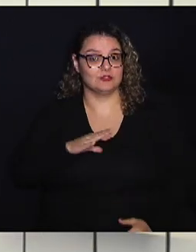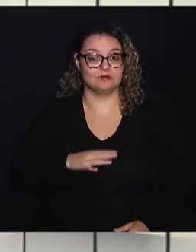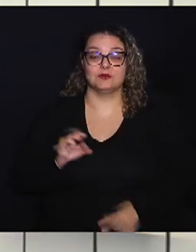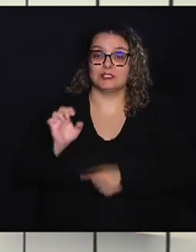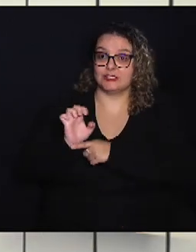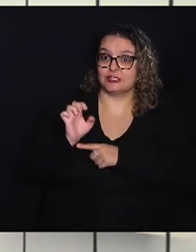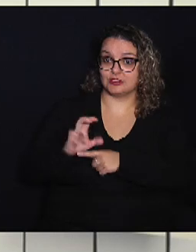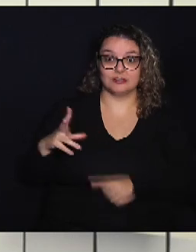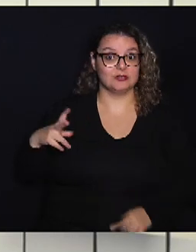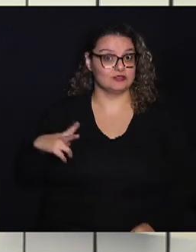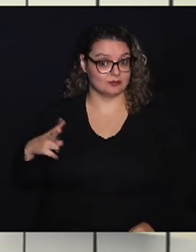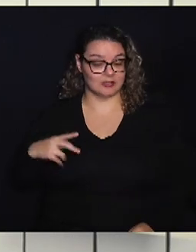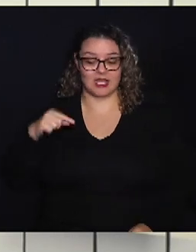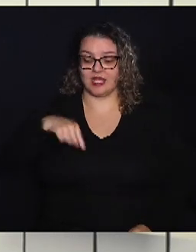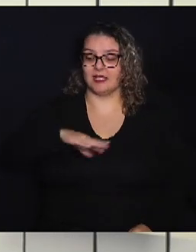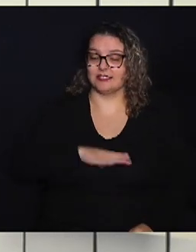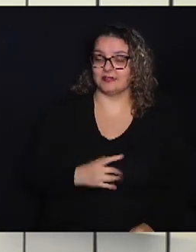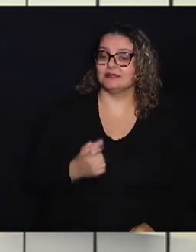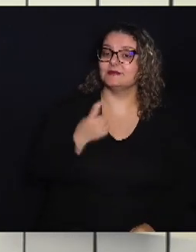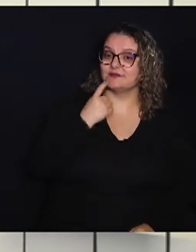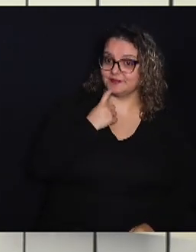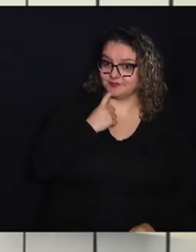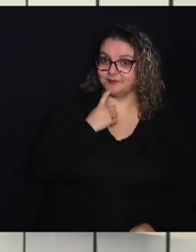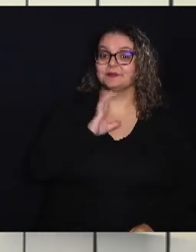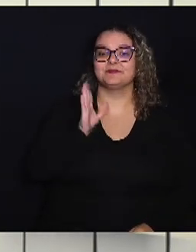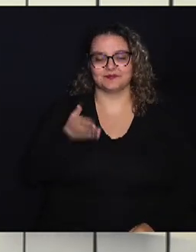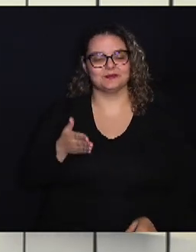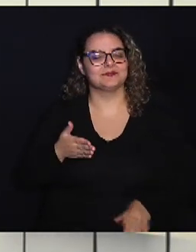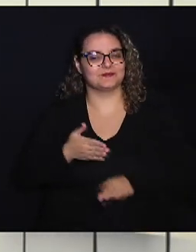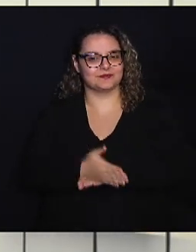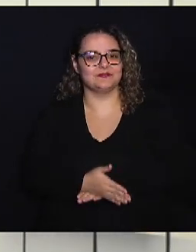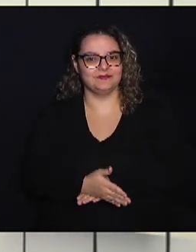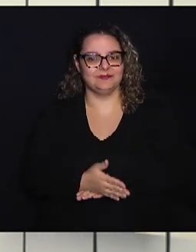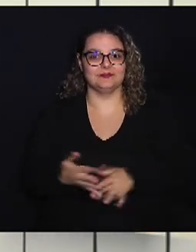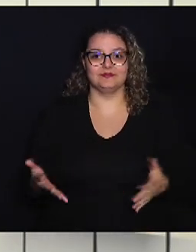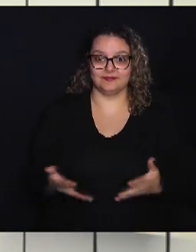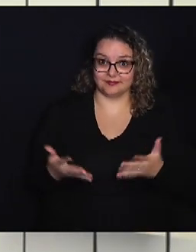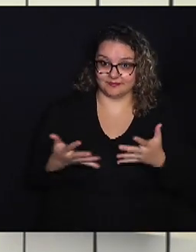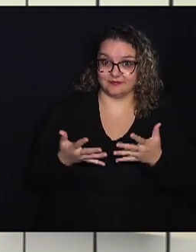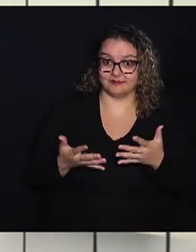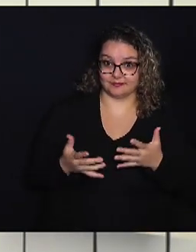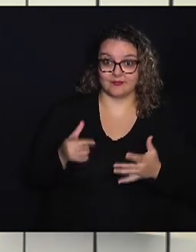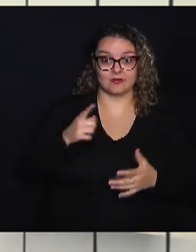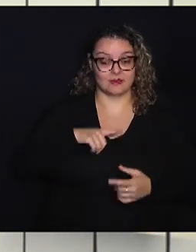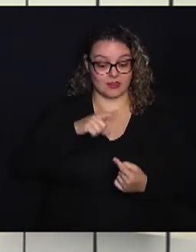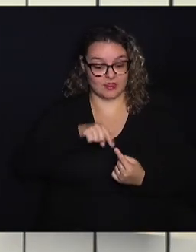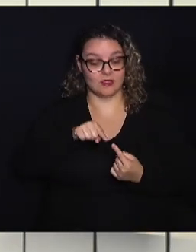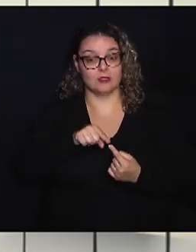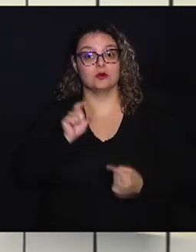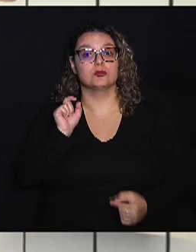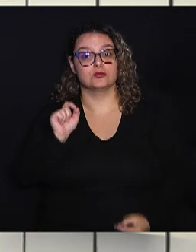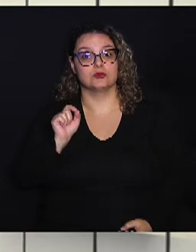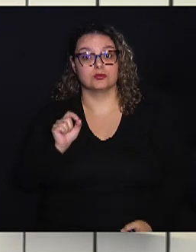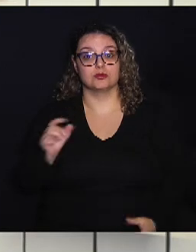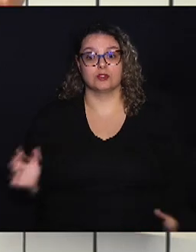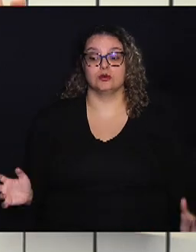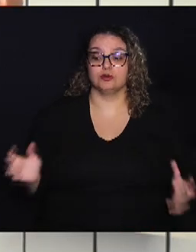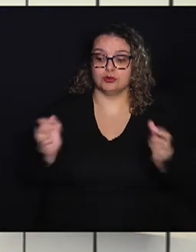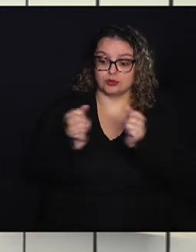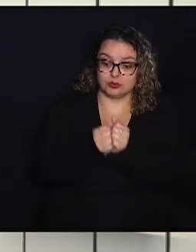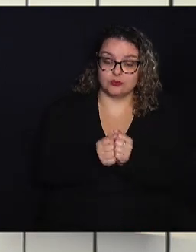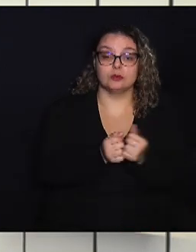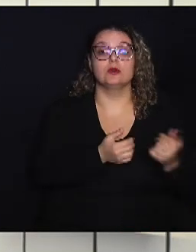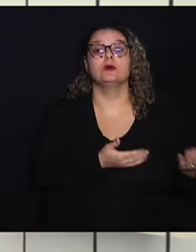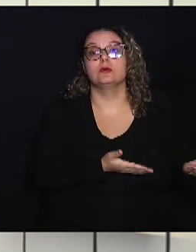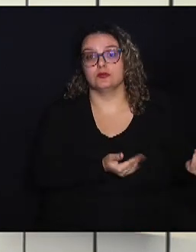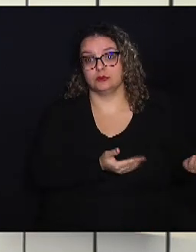estaduais, particulares aqui de Campinas já participaram da iniciativa, que tem como objetivo aproximar os